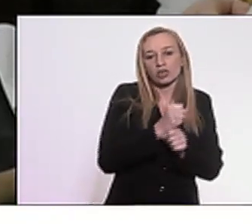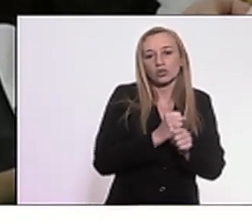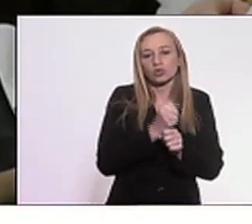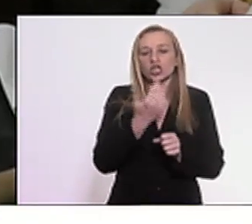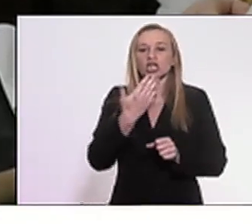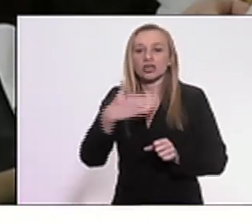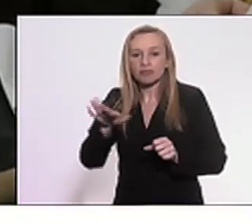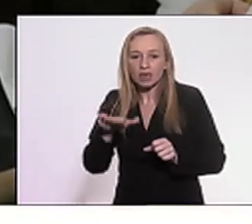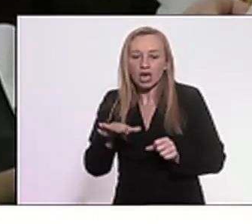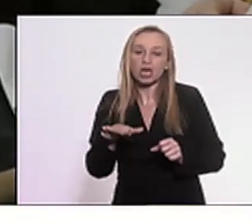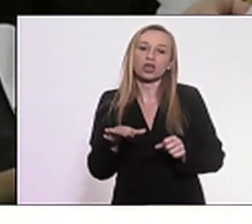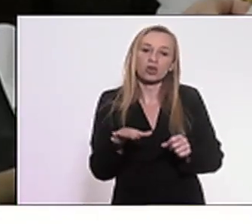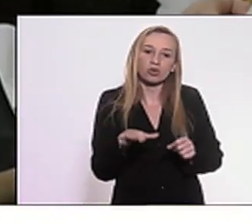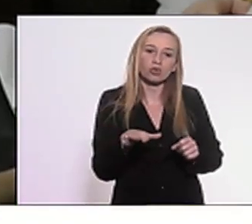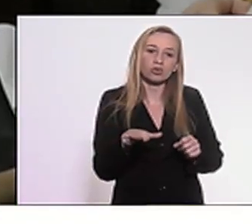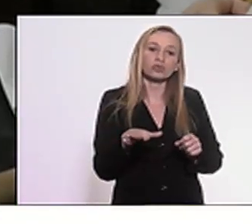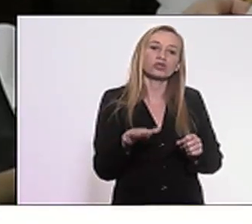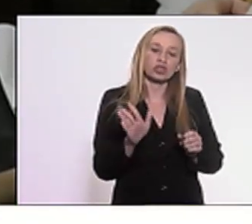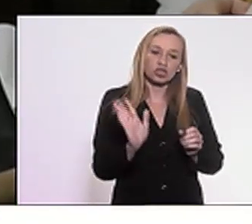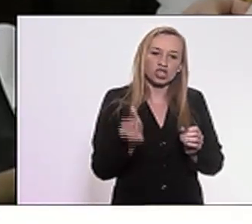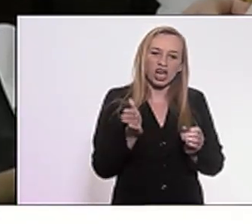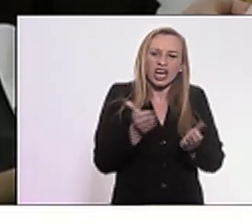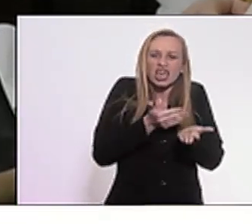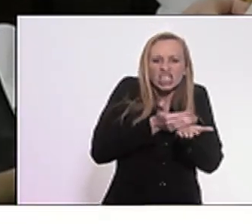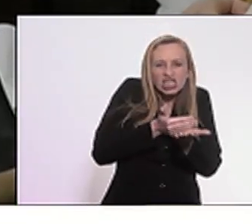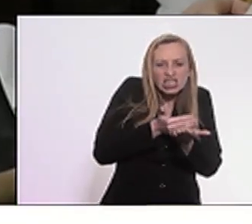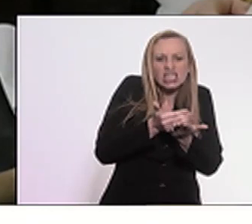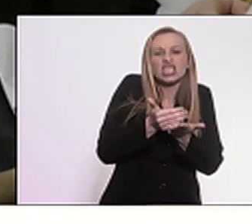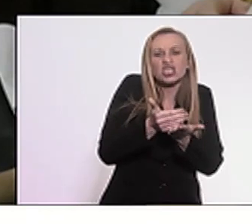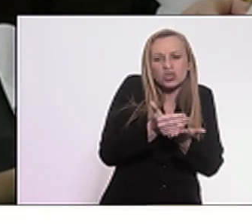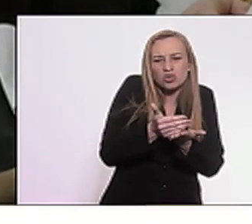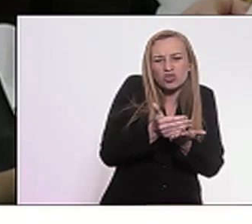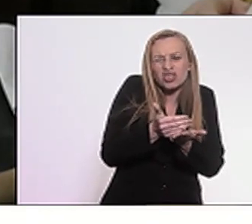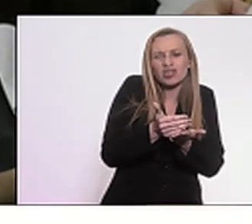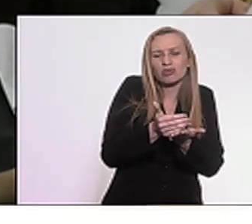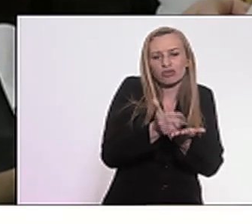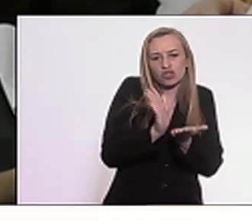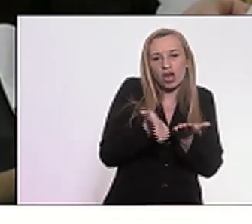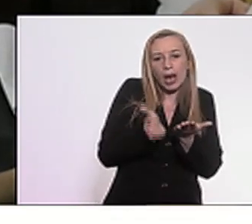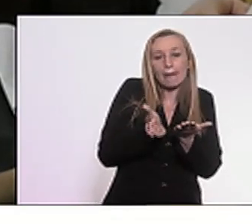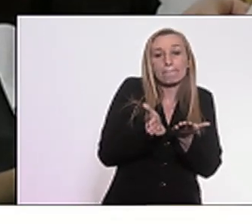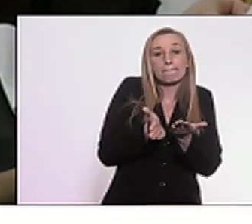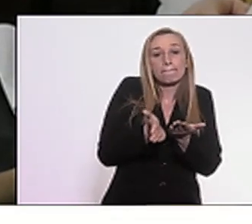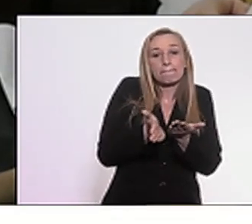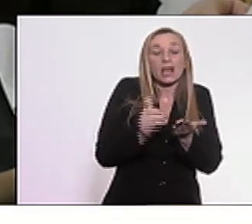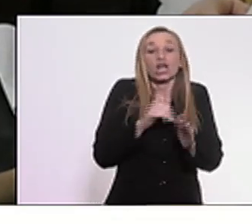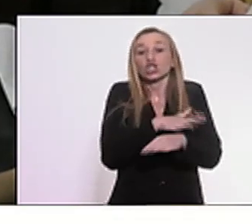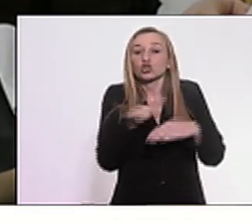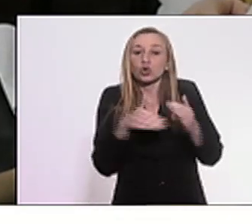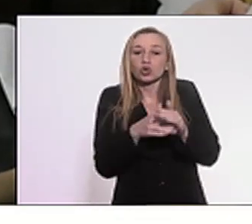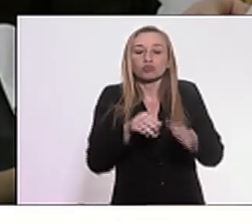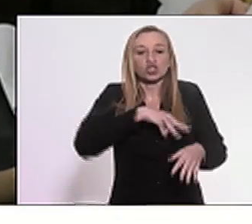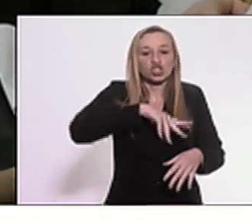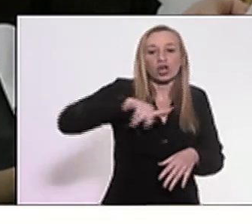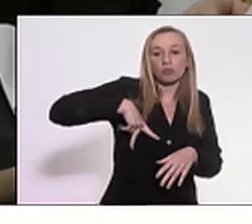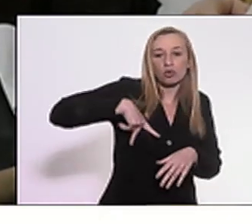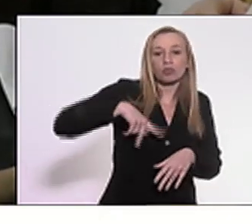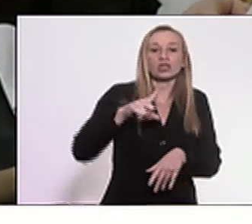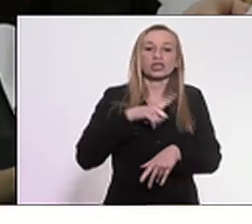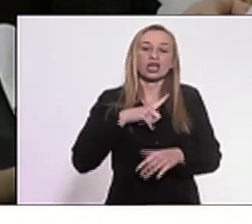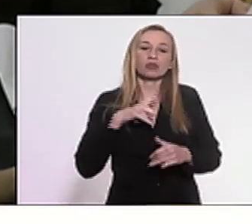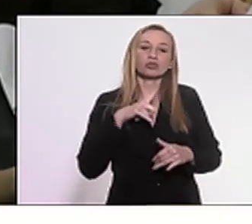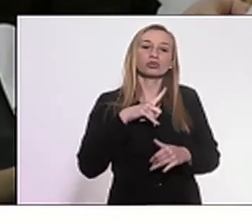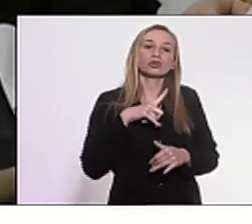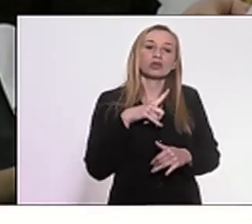iniciativa pioneira lá da gestão do Flávio, que é o presidente, e entre todos os ministérios públicos que a gente tem notícia